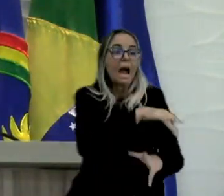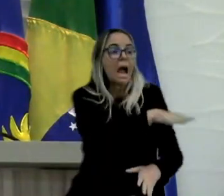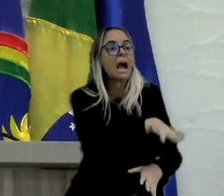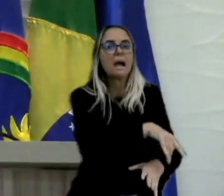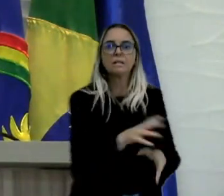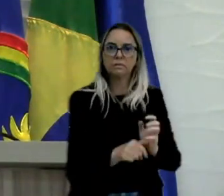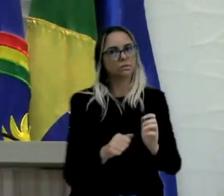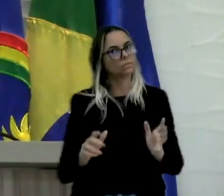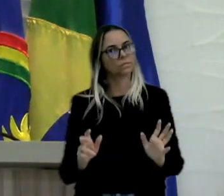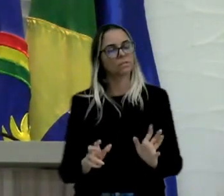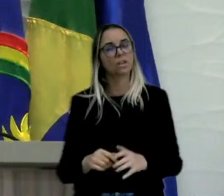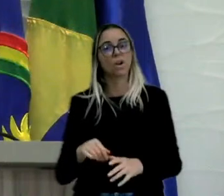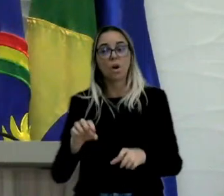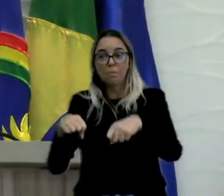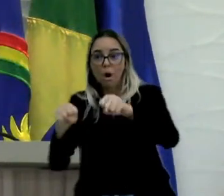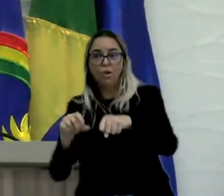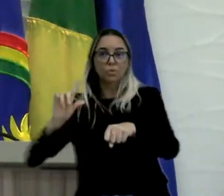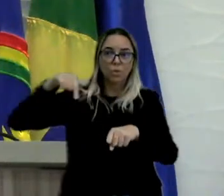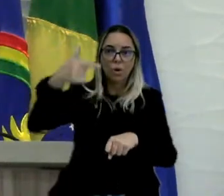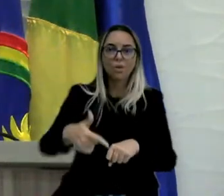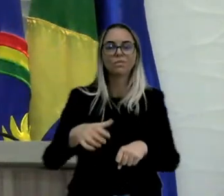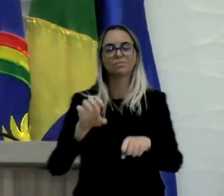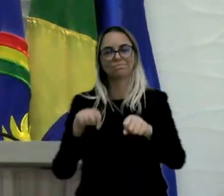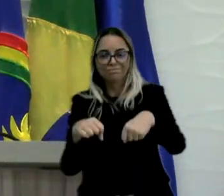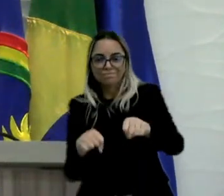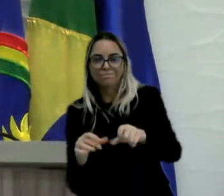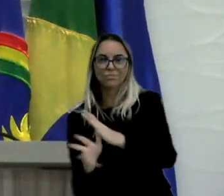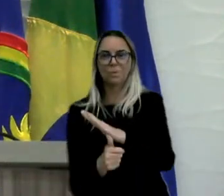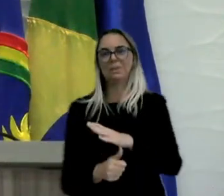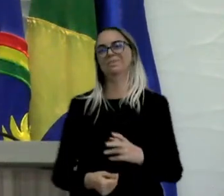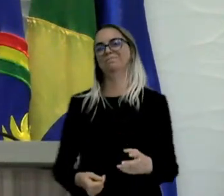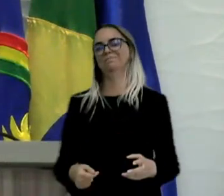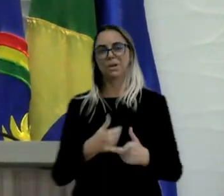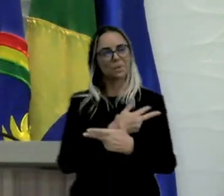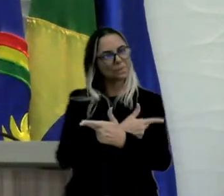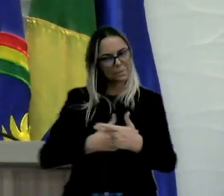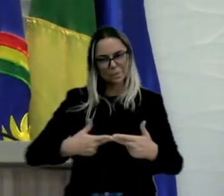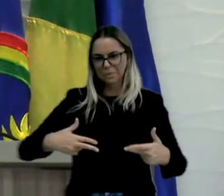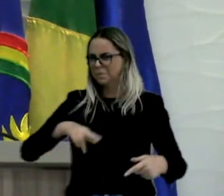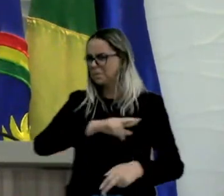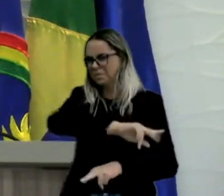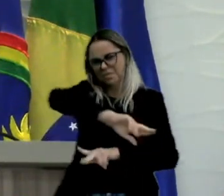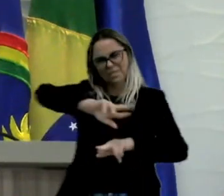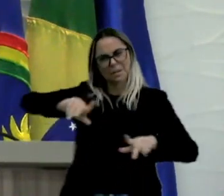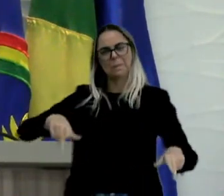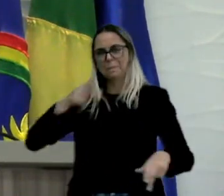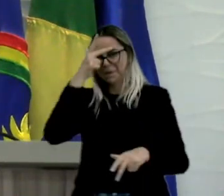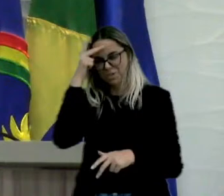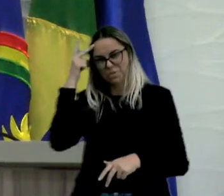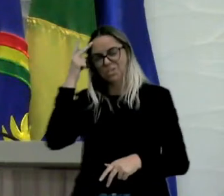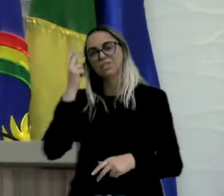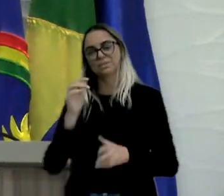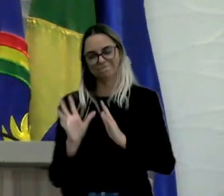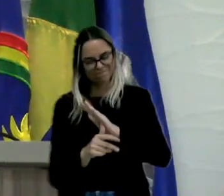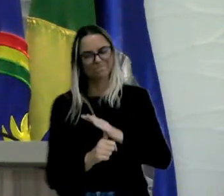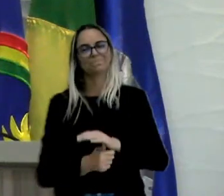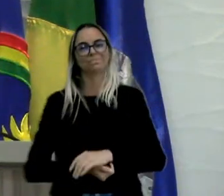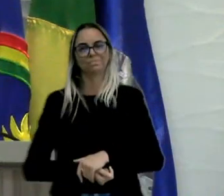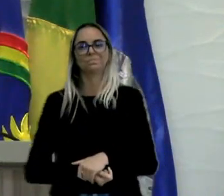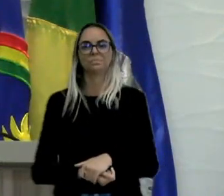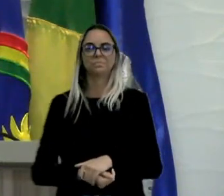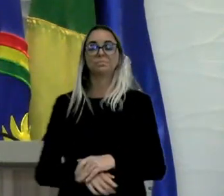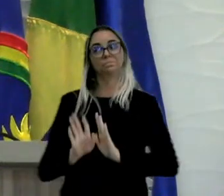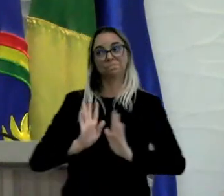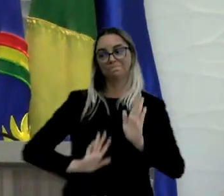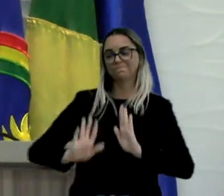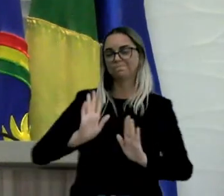a a moto dele deid de várias pessoas chegaram a tirar e a gente vê que a